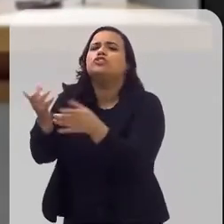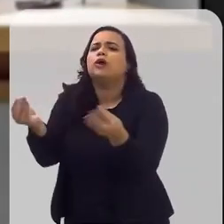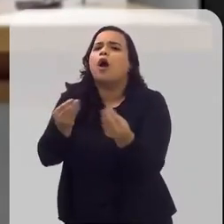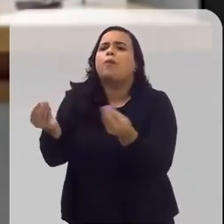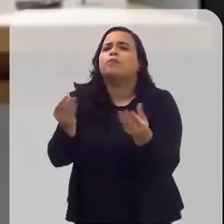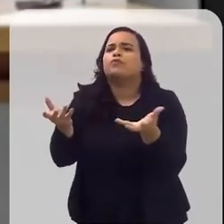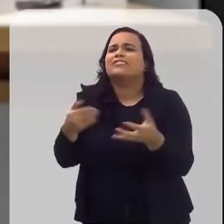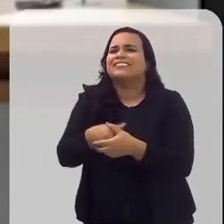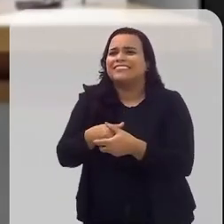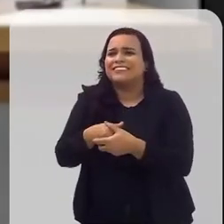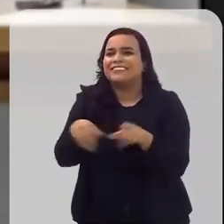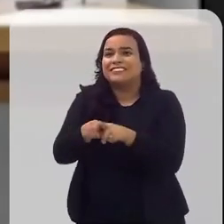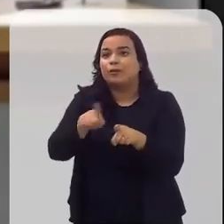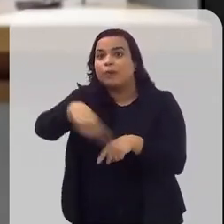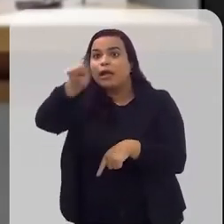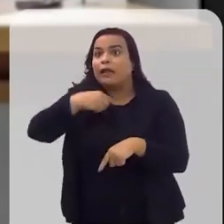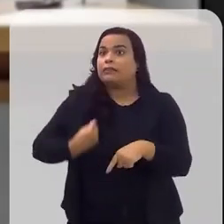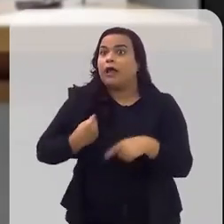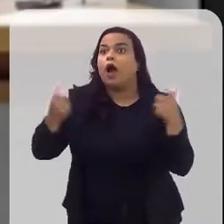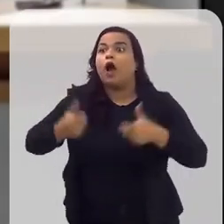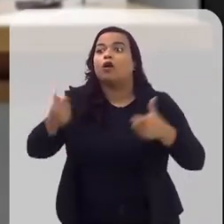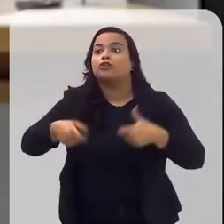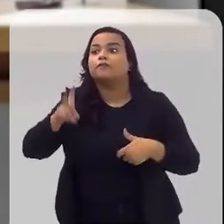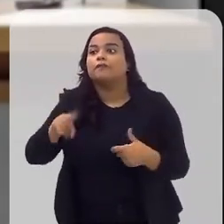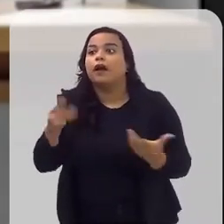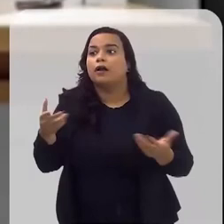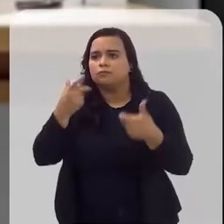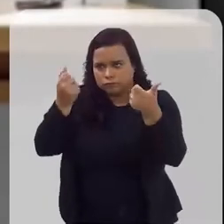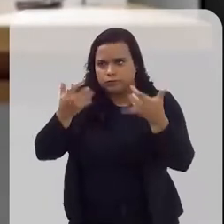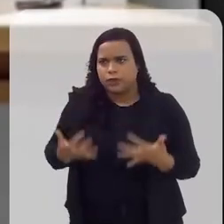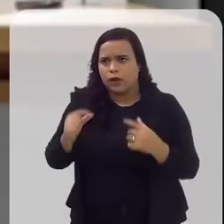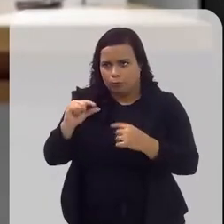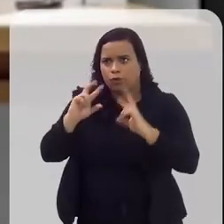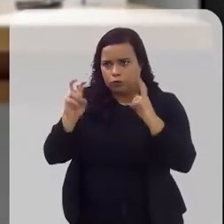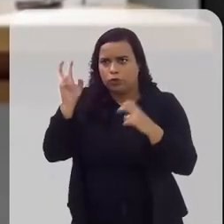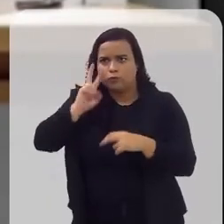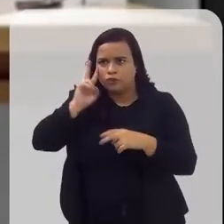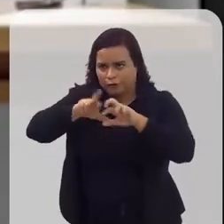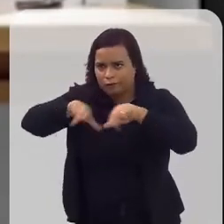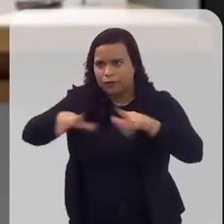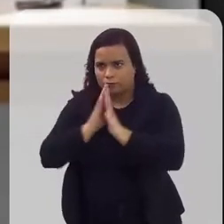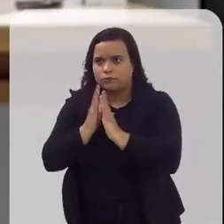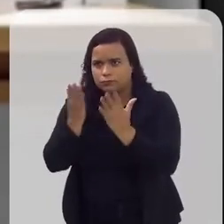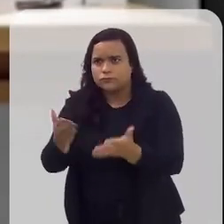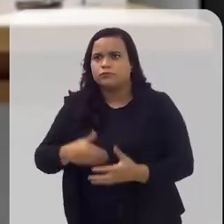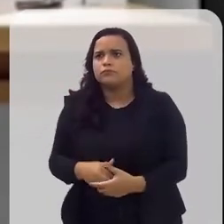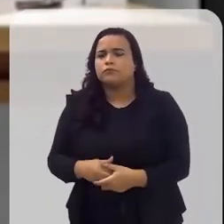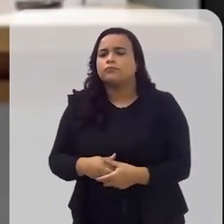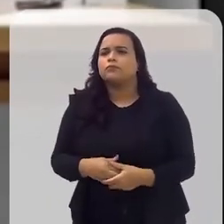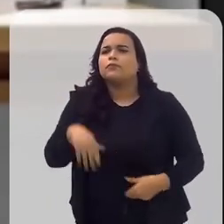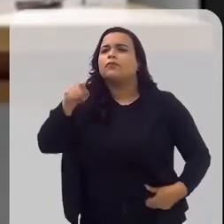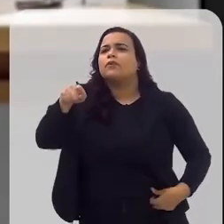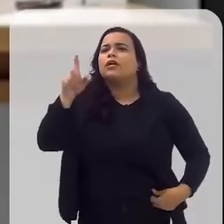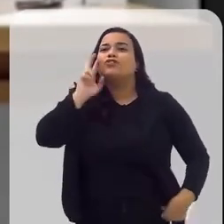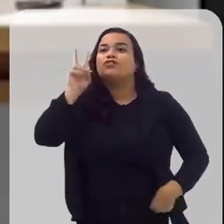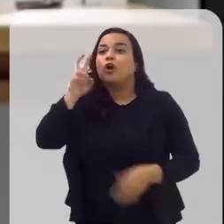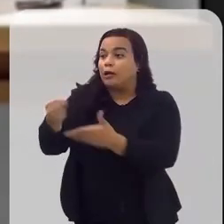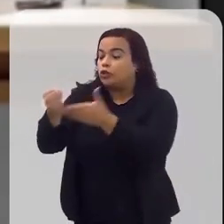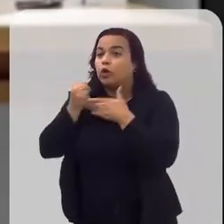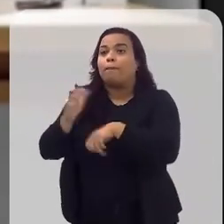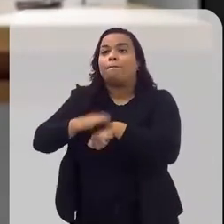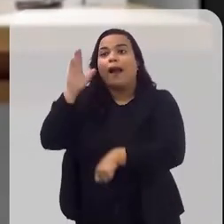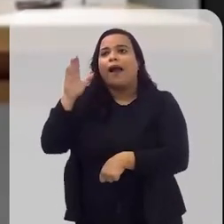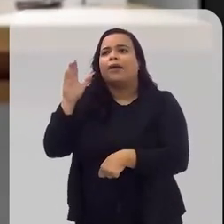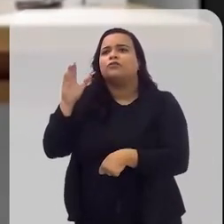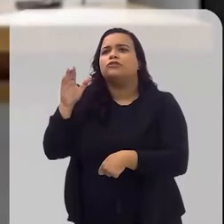onde que acha, como faz, onde vocês vão estar, e fala um pouquinho sobre essas histórias aí, a história que mais